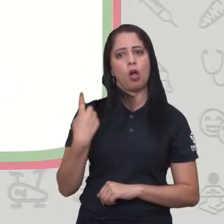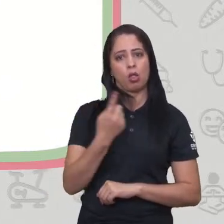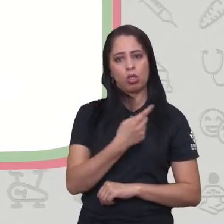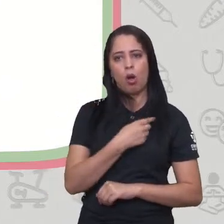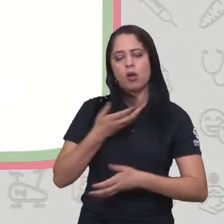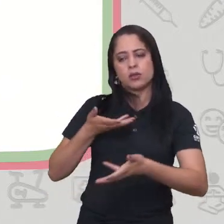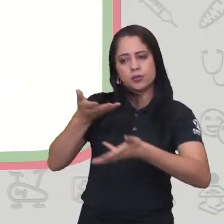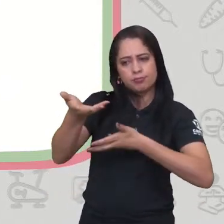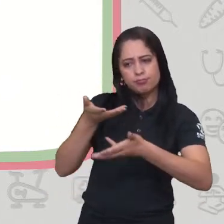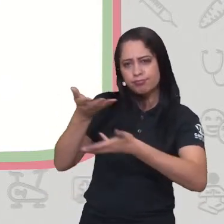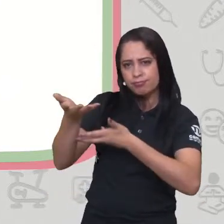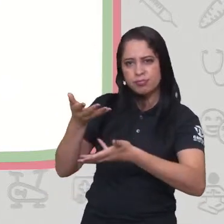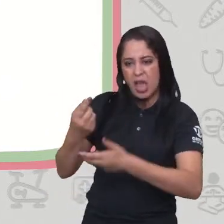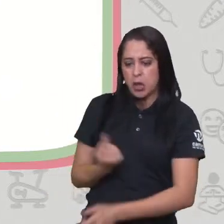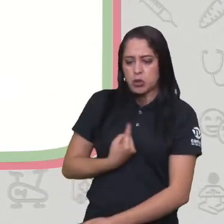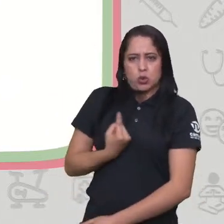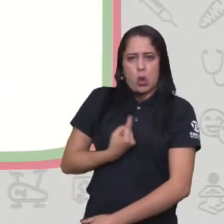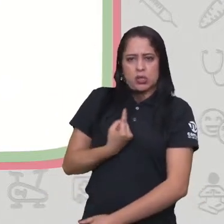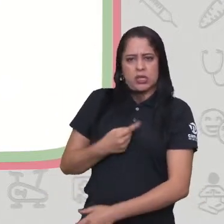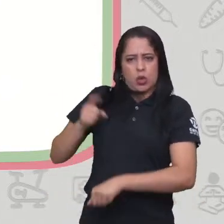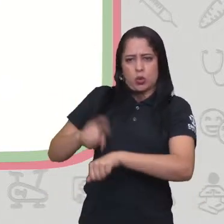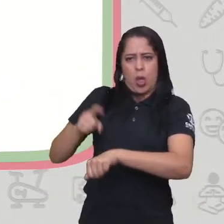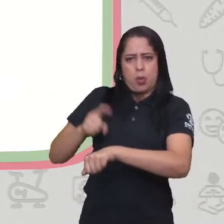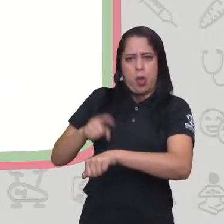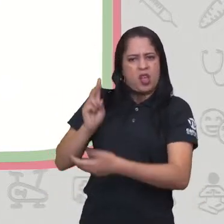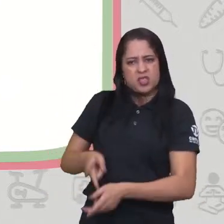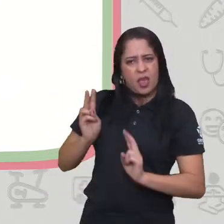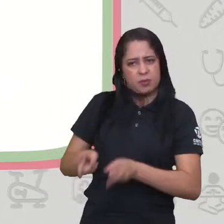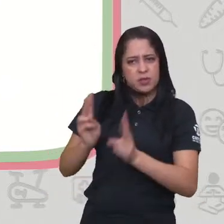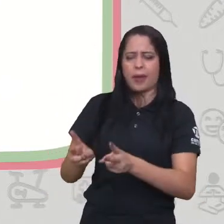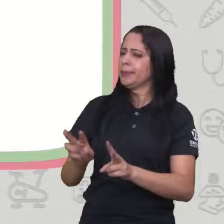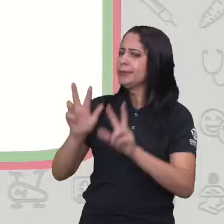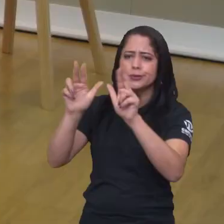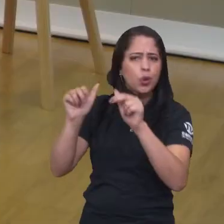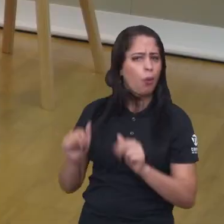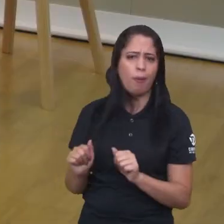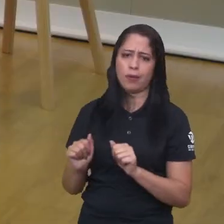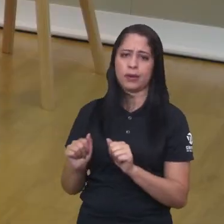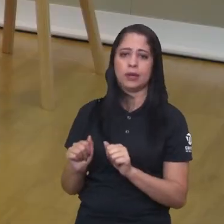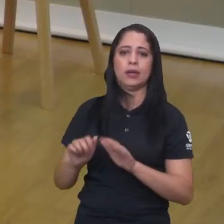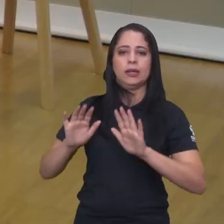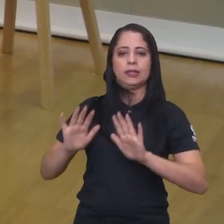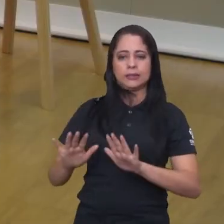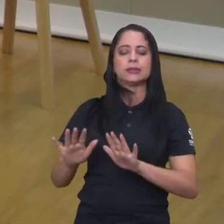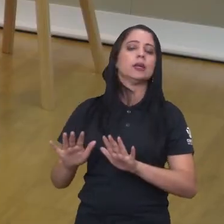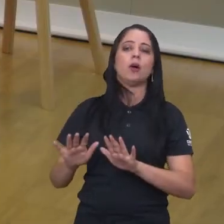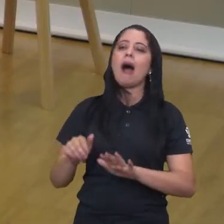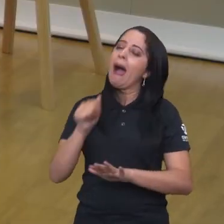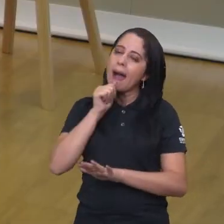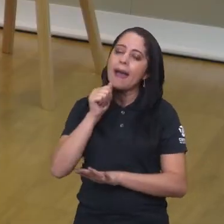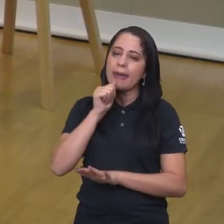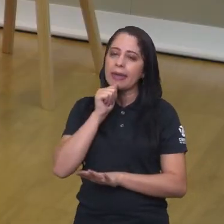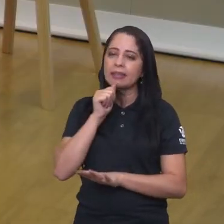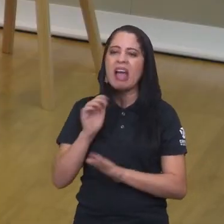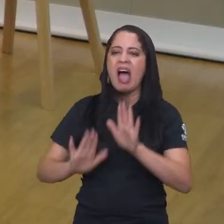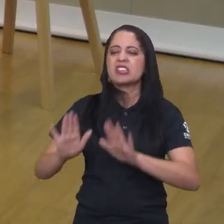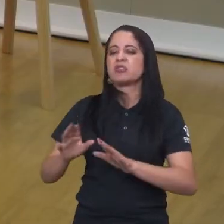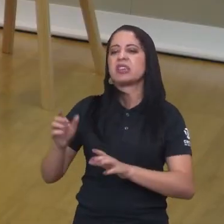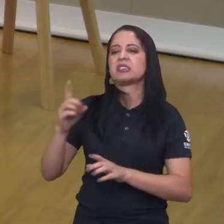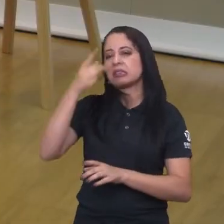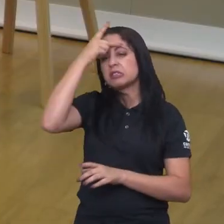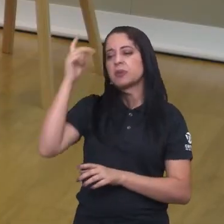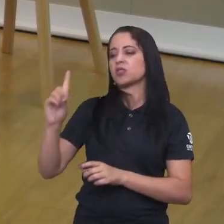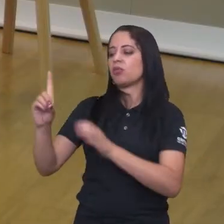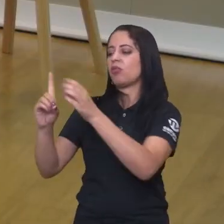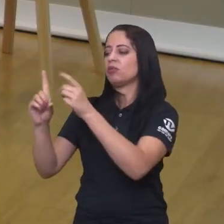mais pessoas. Ninguém vive numa ilha. Ninguém vive numa ilha, ninguém vive numa bolha, Sim. entendeu? Então, ainda existem pessoas que querem viver numa